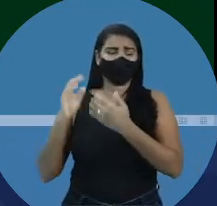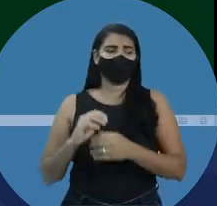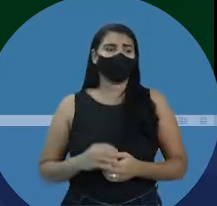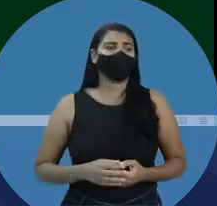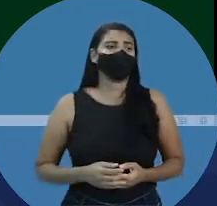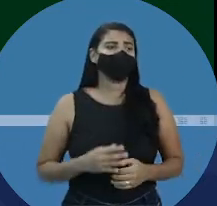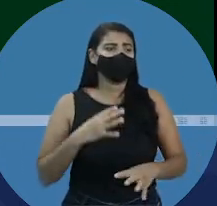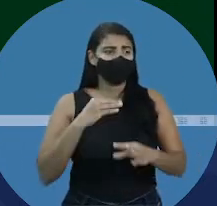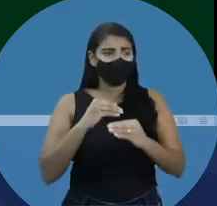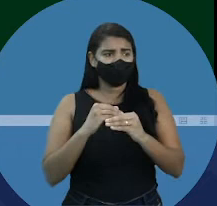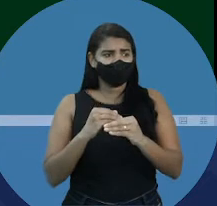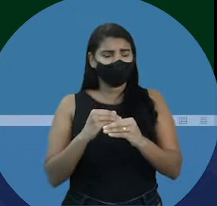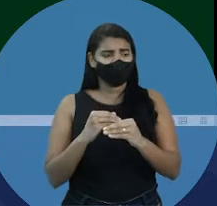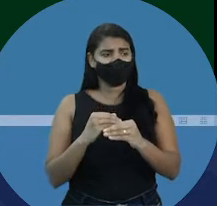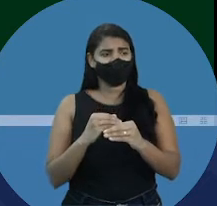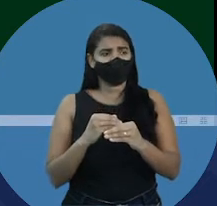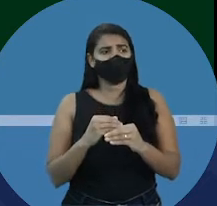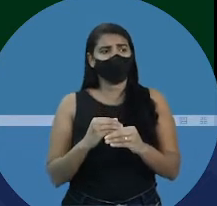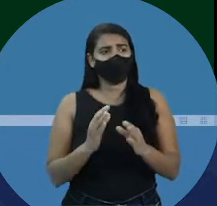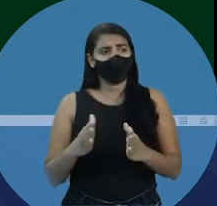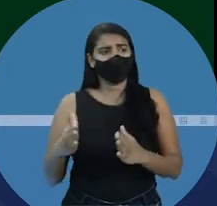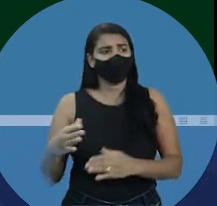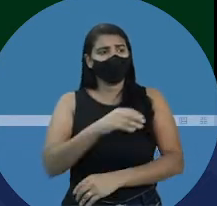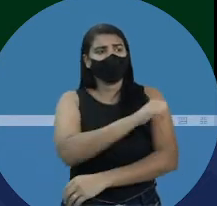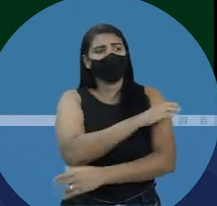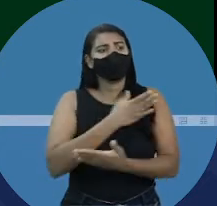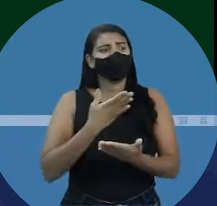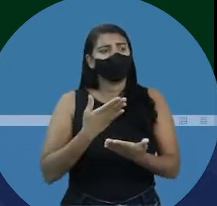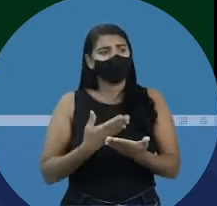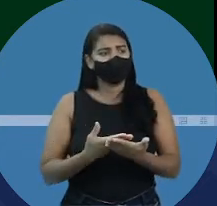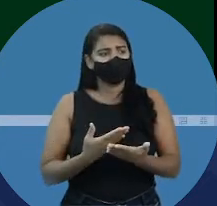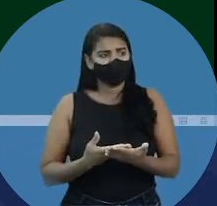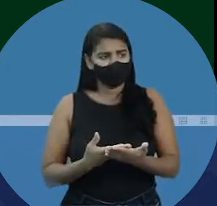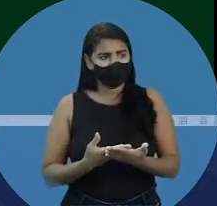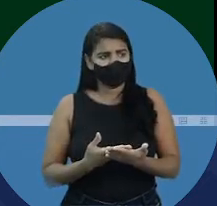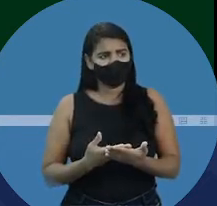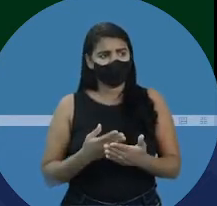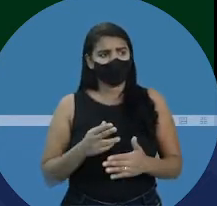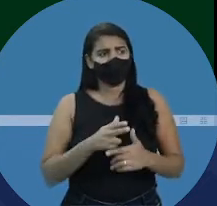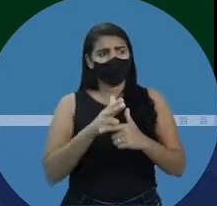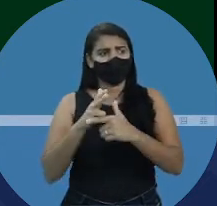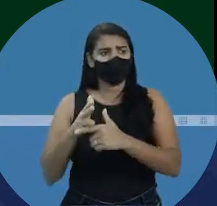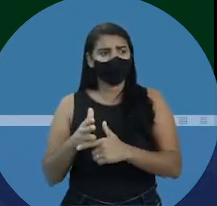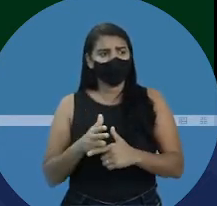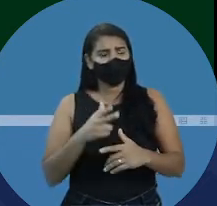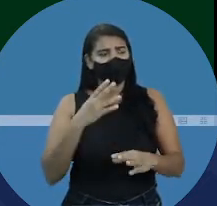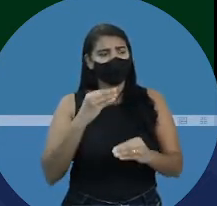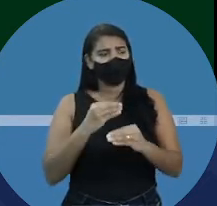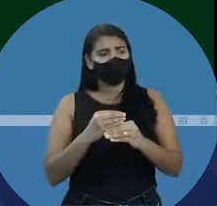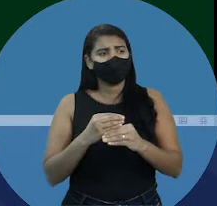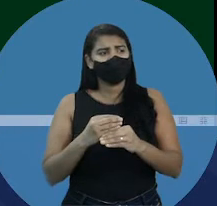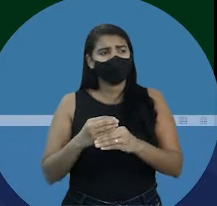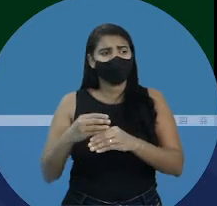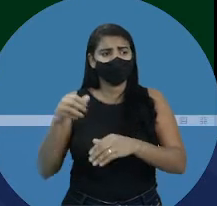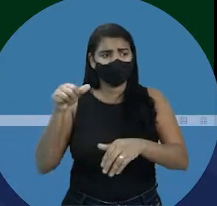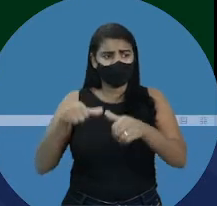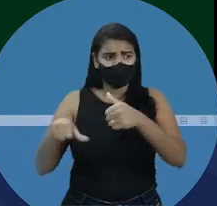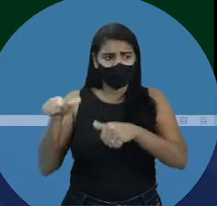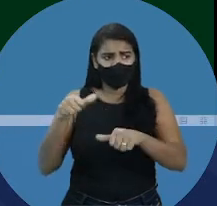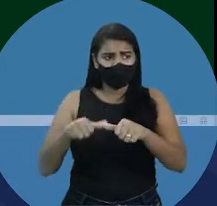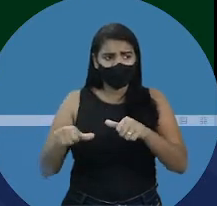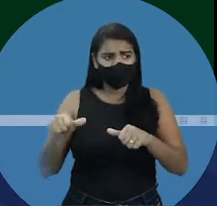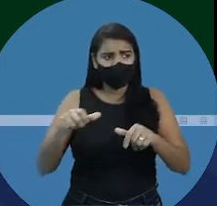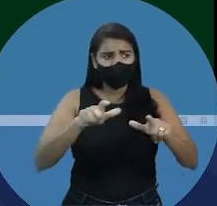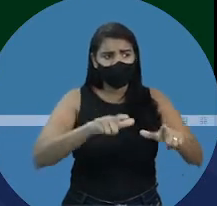Após esse momento, os alunos, depois que produziram seus vídeos, a partir da observação desses